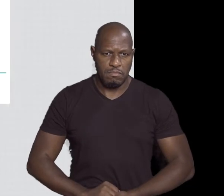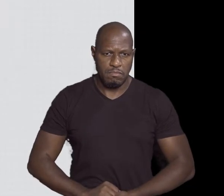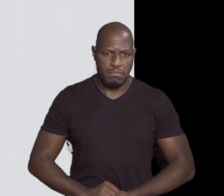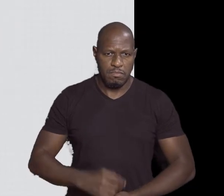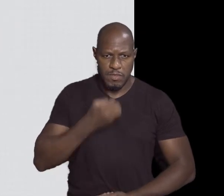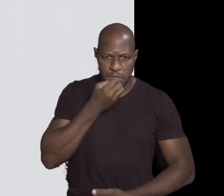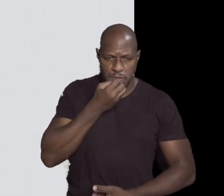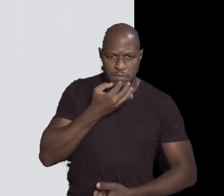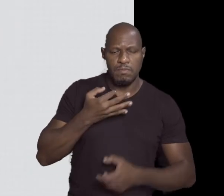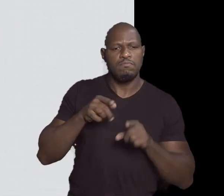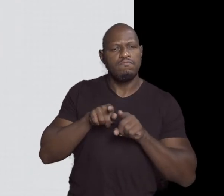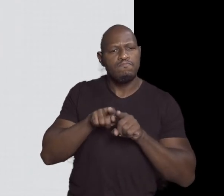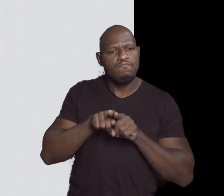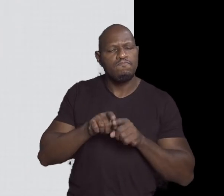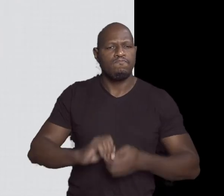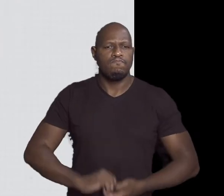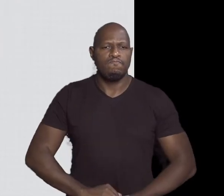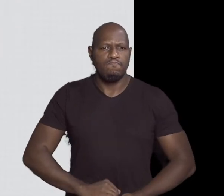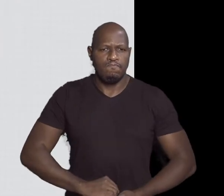Sempre é bom também